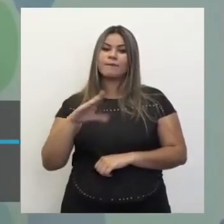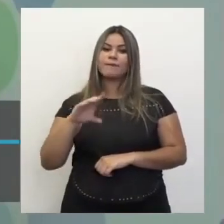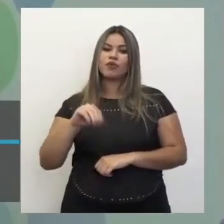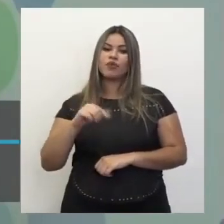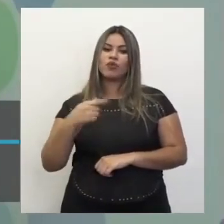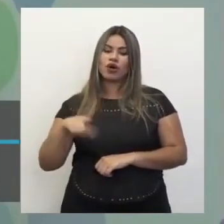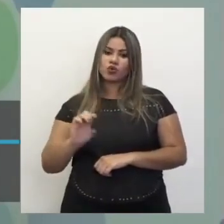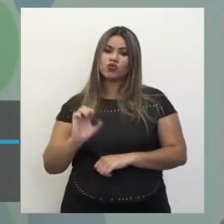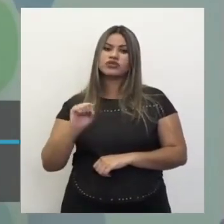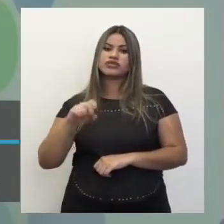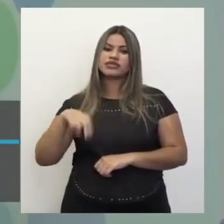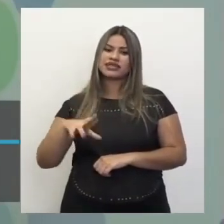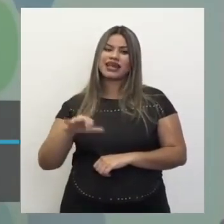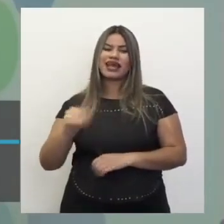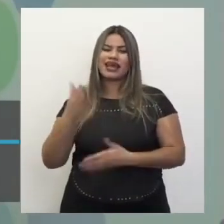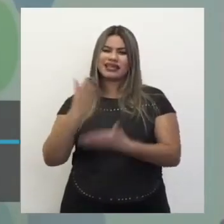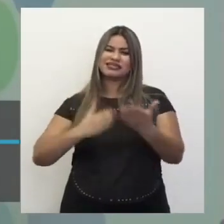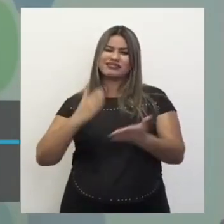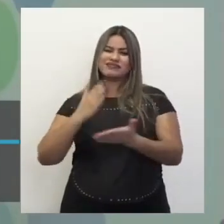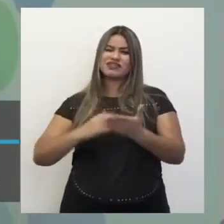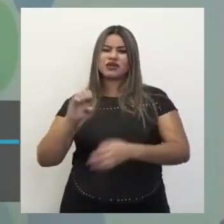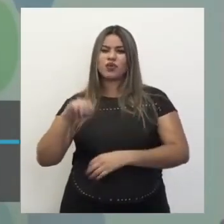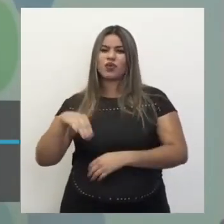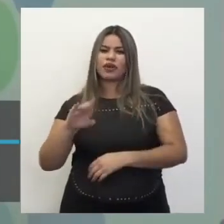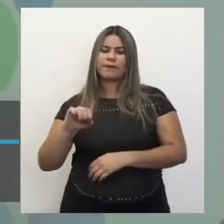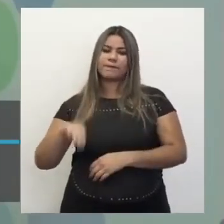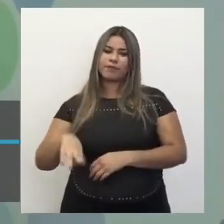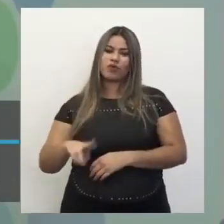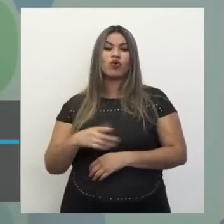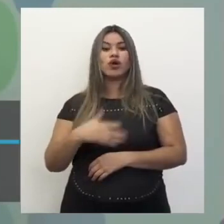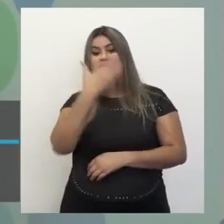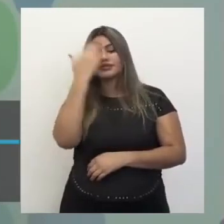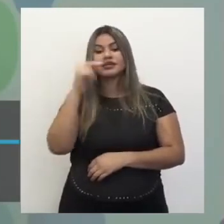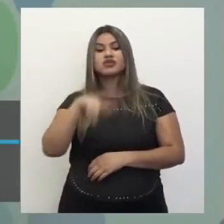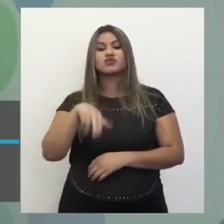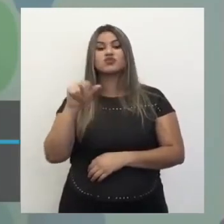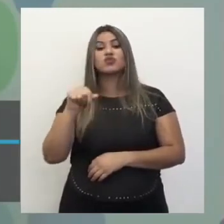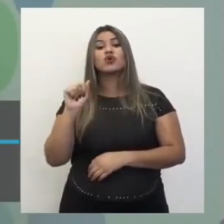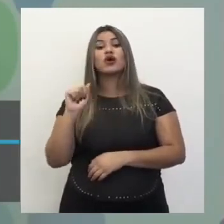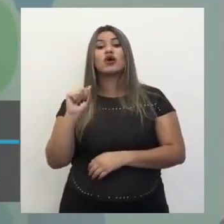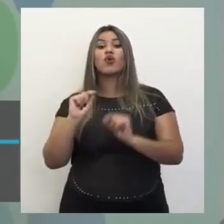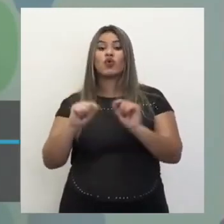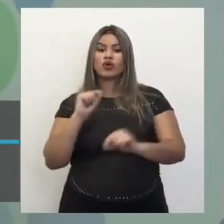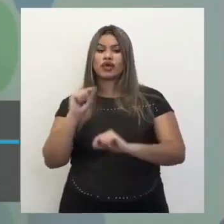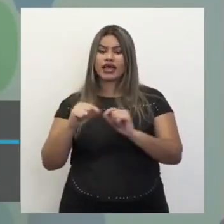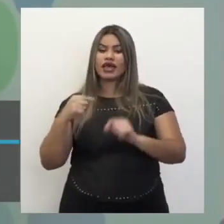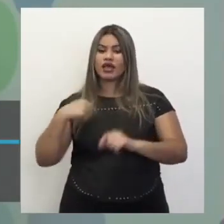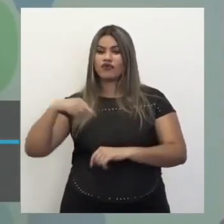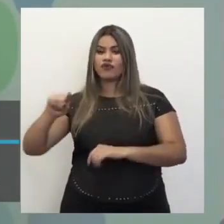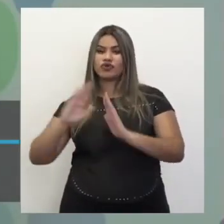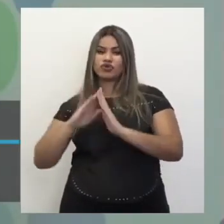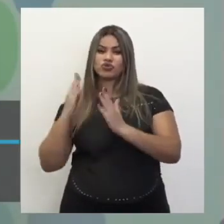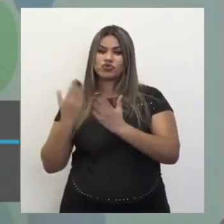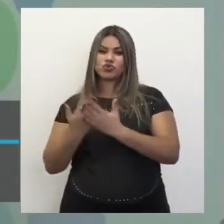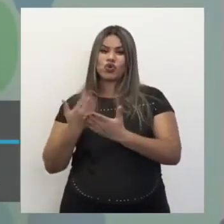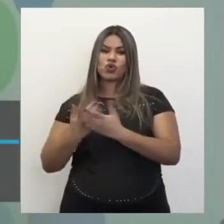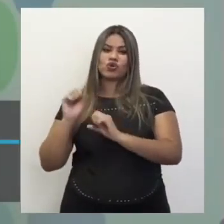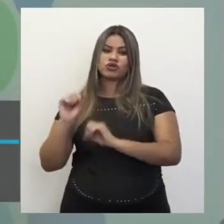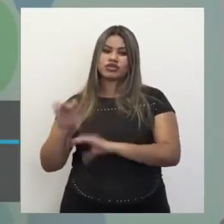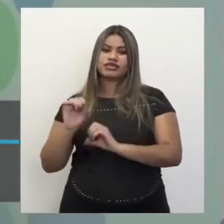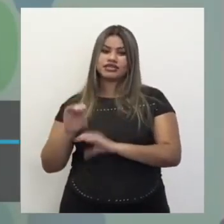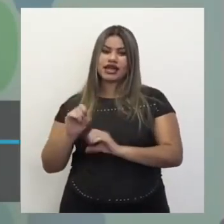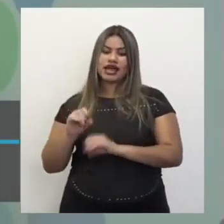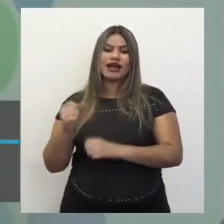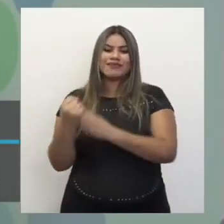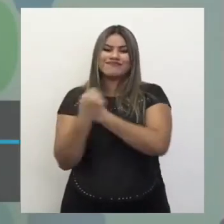Paulo, faz divisa ali com Embu. E eu nunca esqueço, eu a caminho da escola para dar aula lá no Colégio Laerte Almeida de São Bernardo. Um abraço para o pessoal